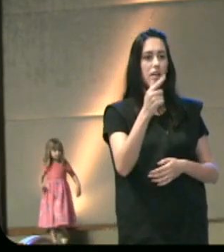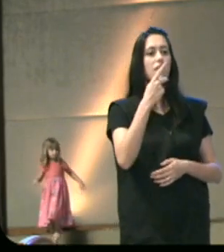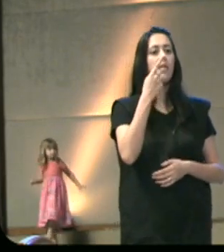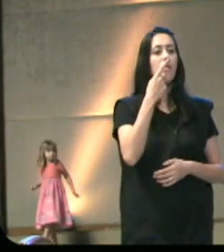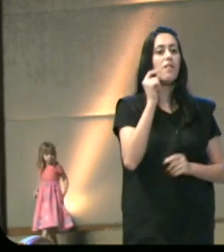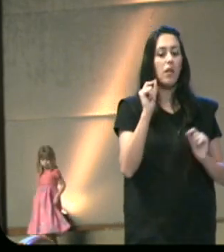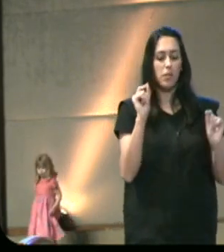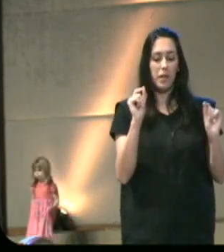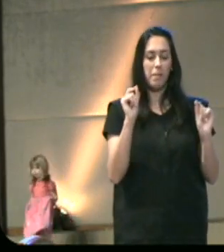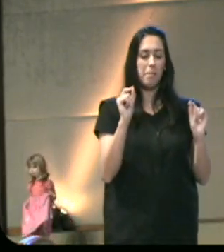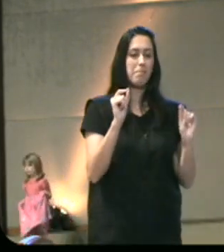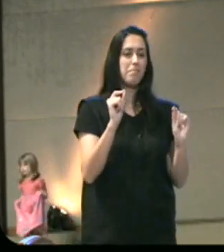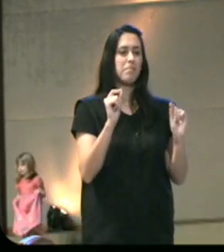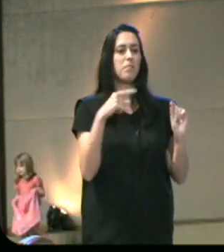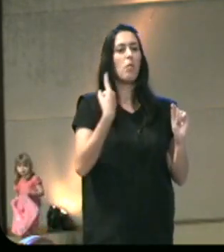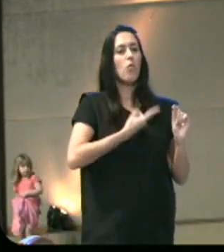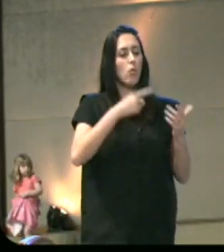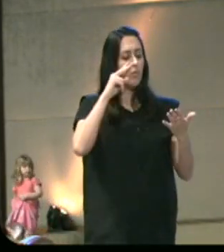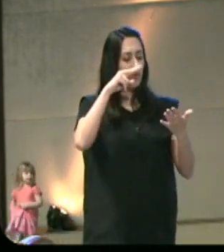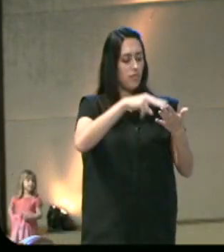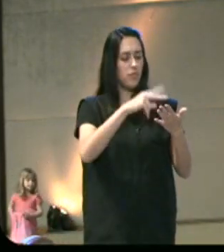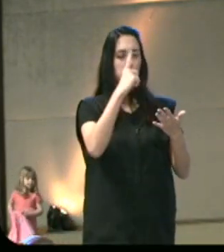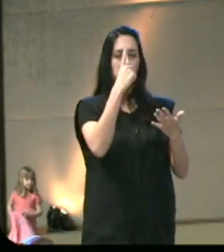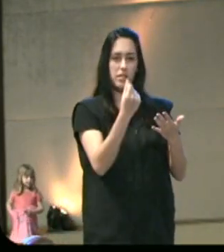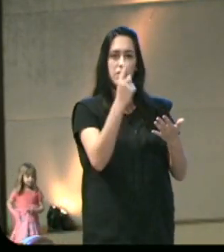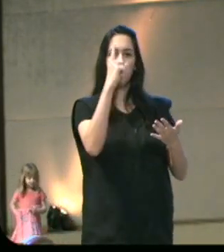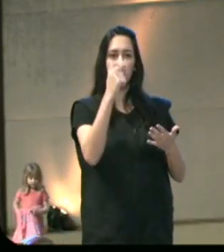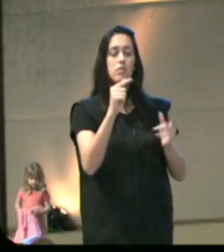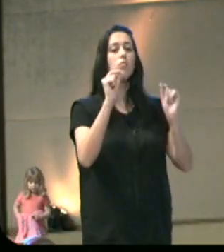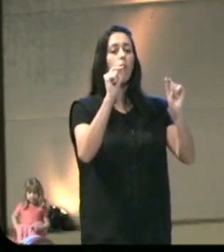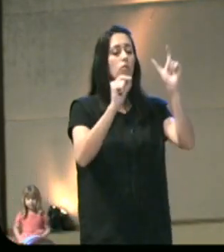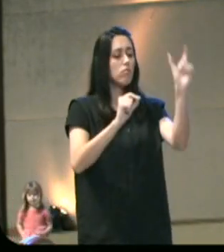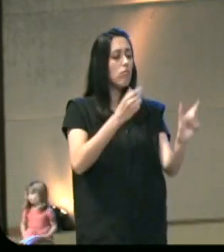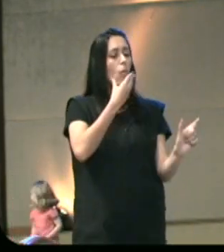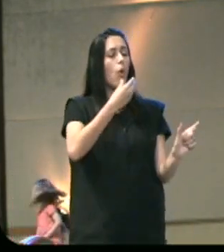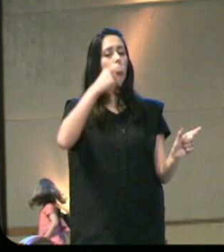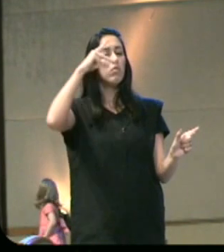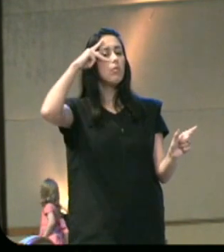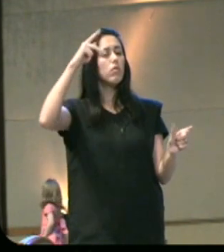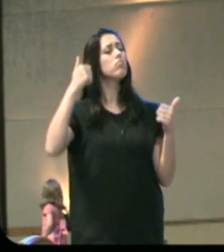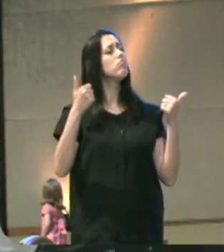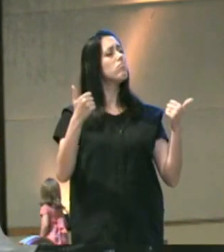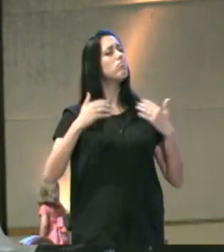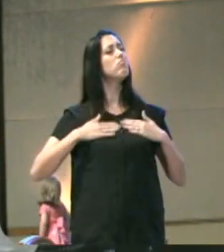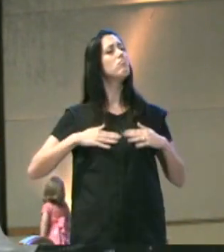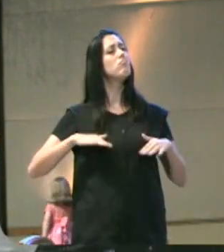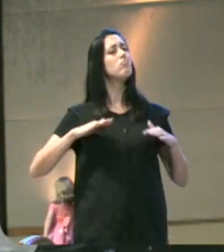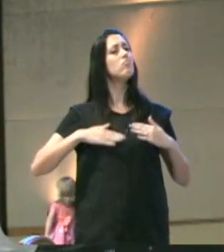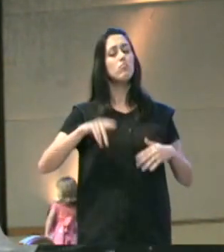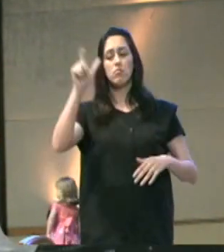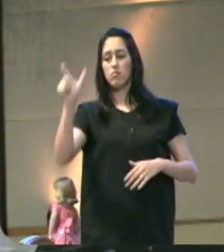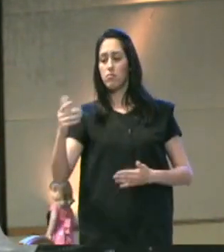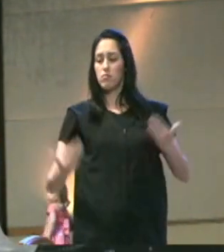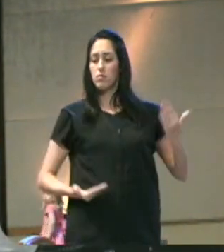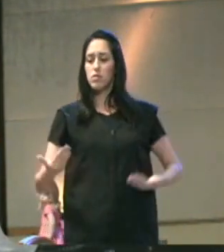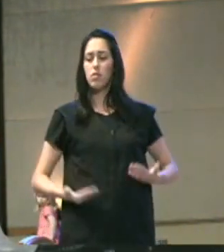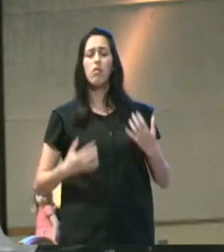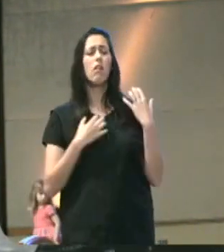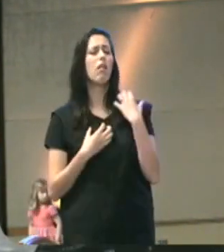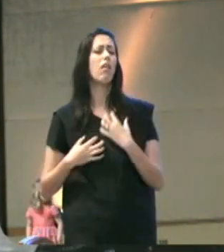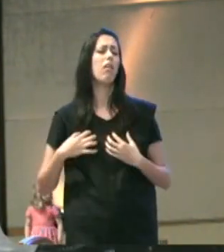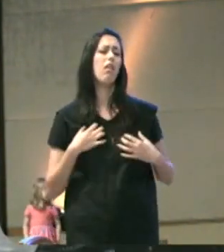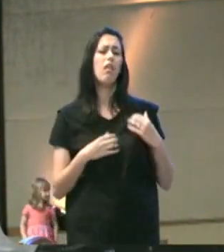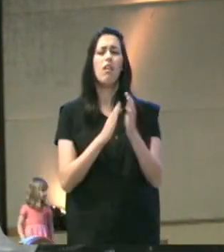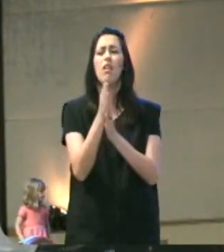viu que o profeta estava tranquilo e o servo do profeta estava angustiado,